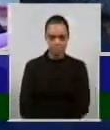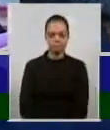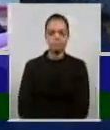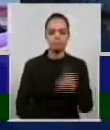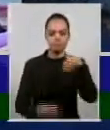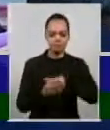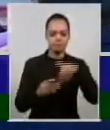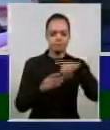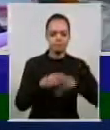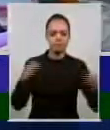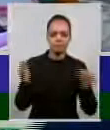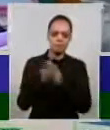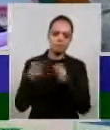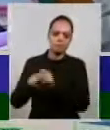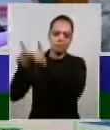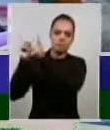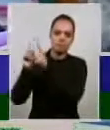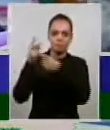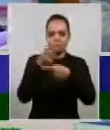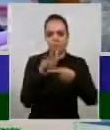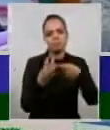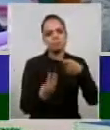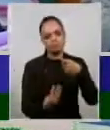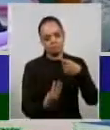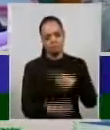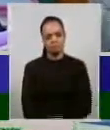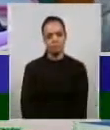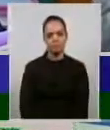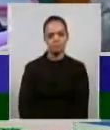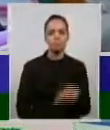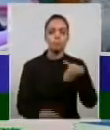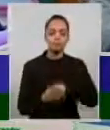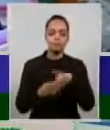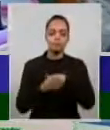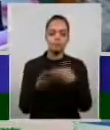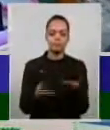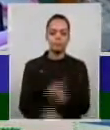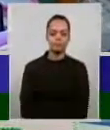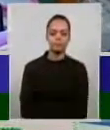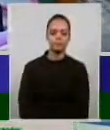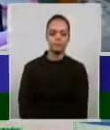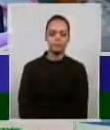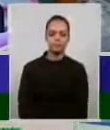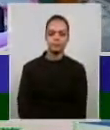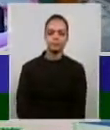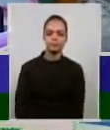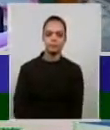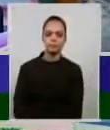A votação é nominal, maioria absoluta. Votação.